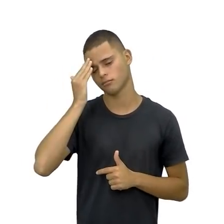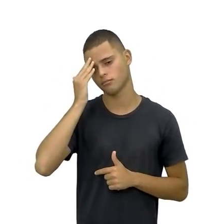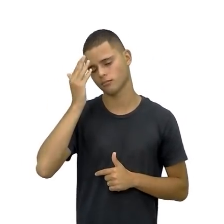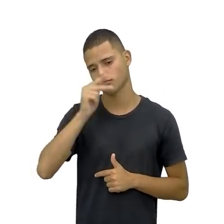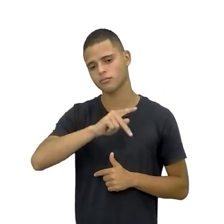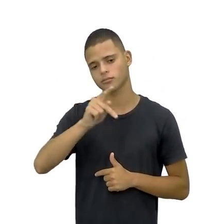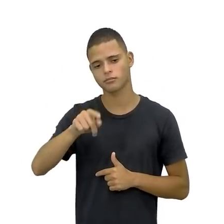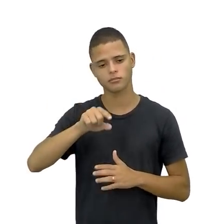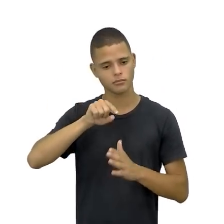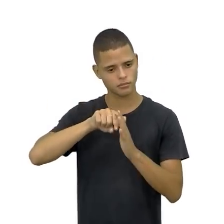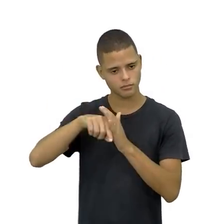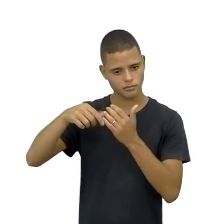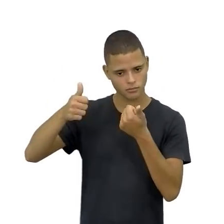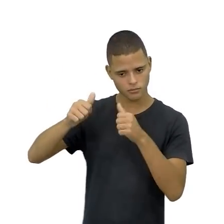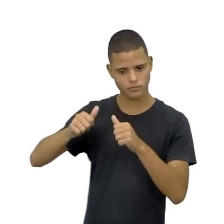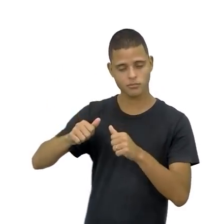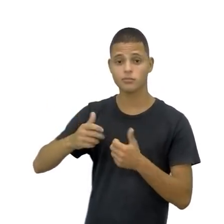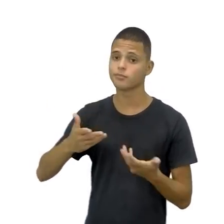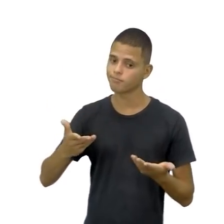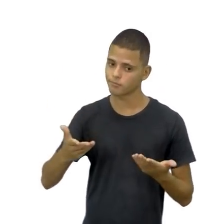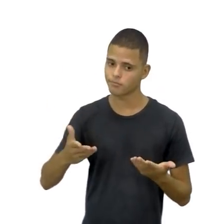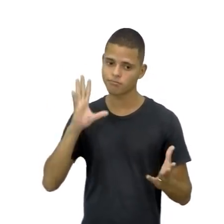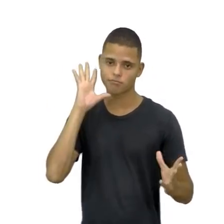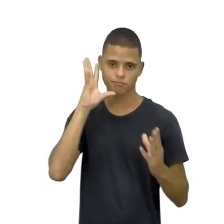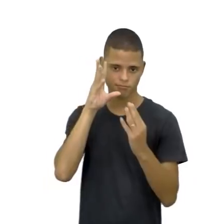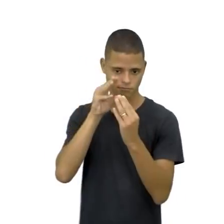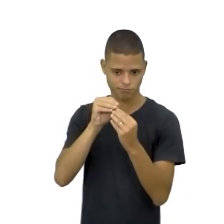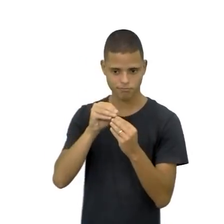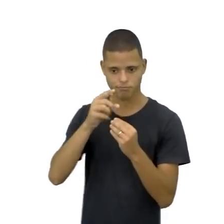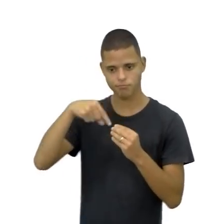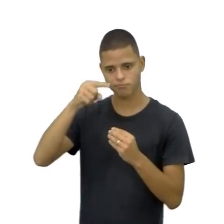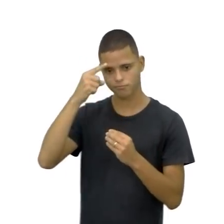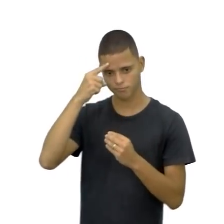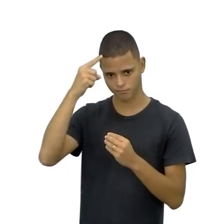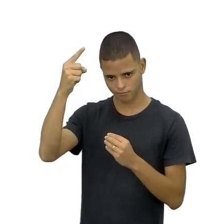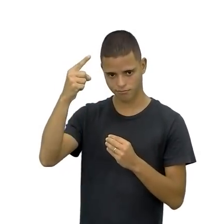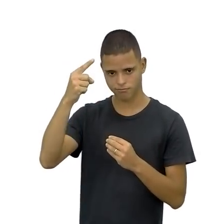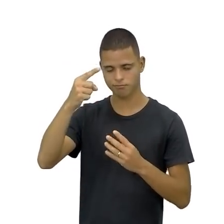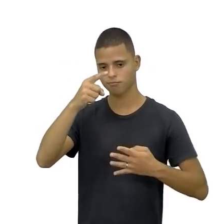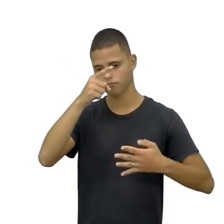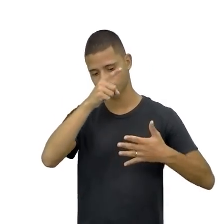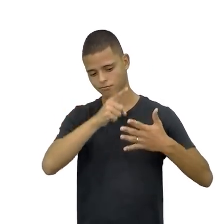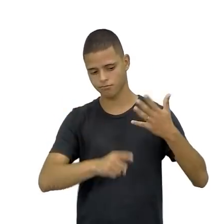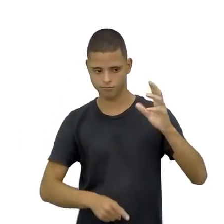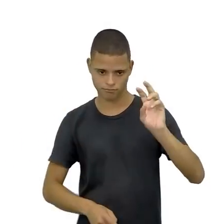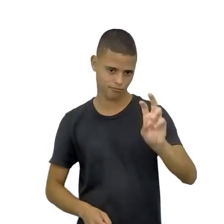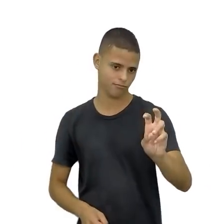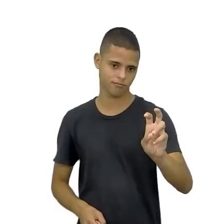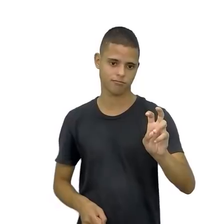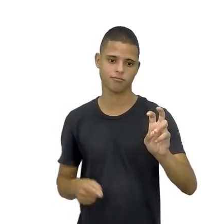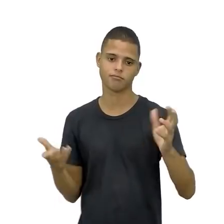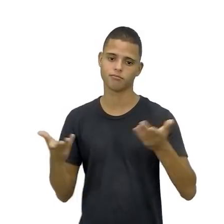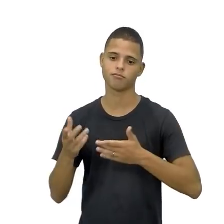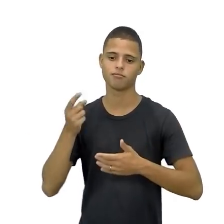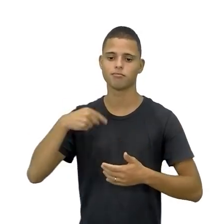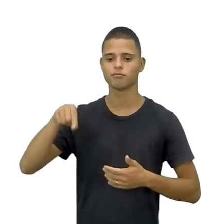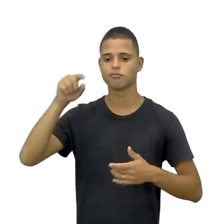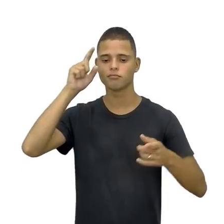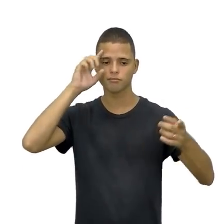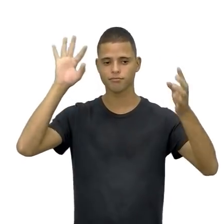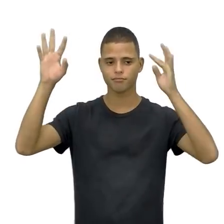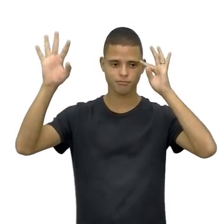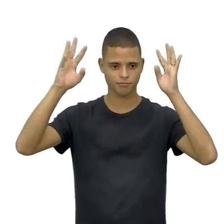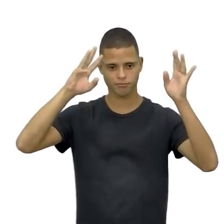Então, pensando nesses princípios pedagógicos, agora nós vamos partir para refletir sobre